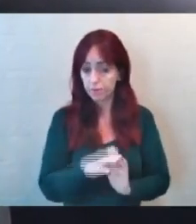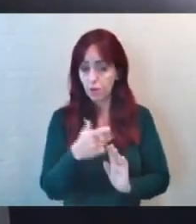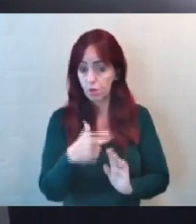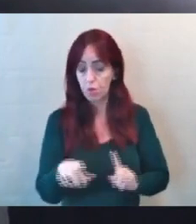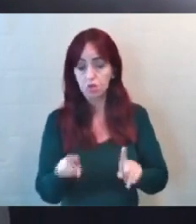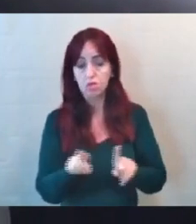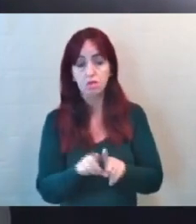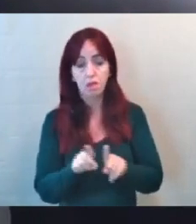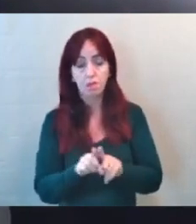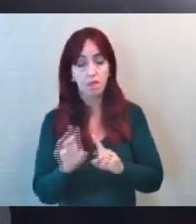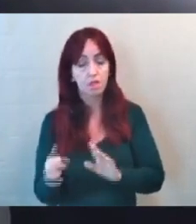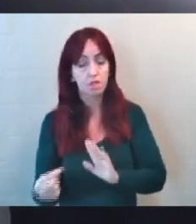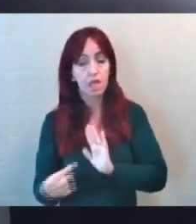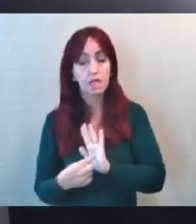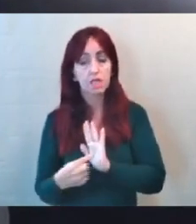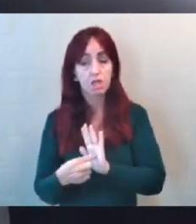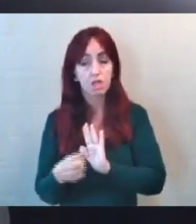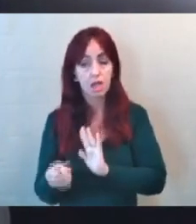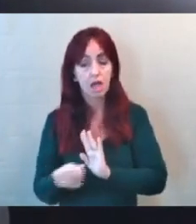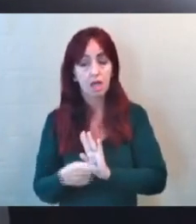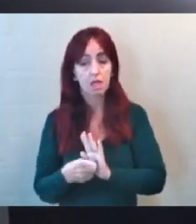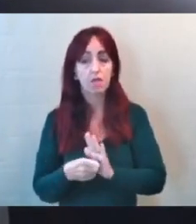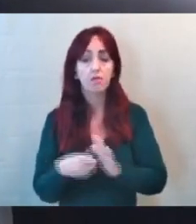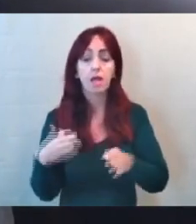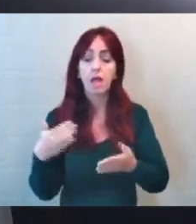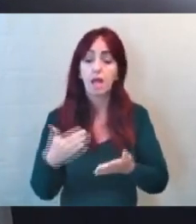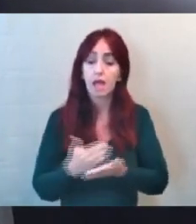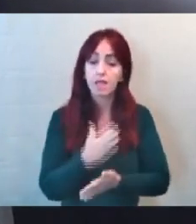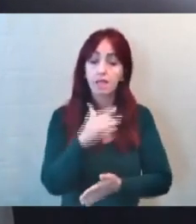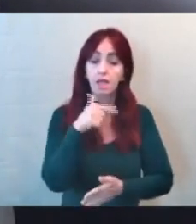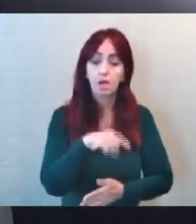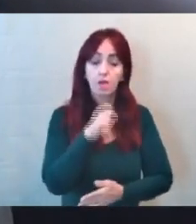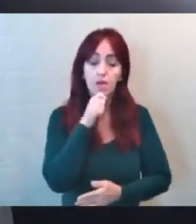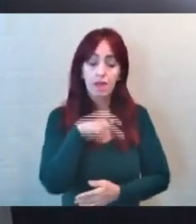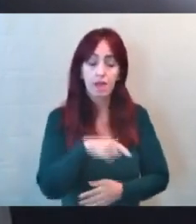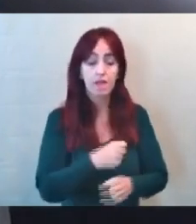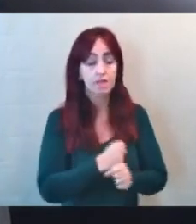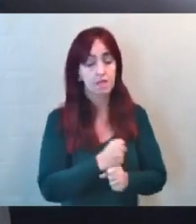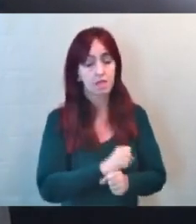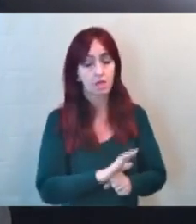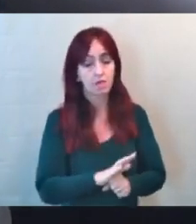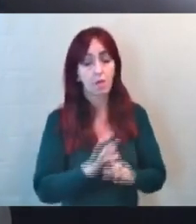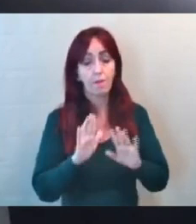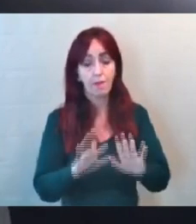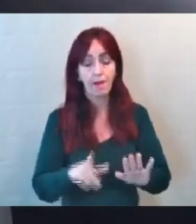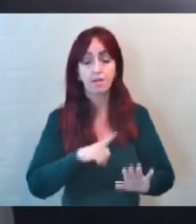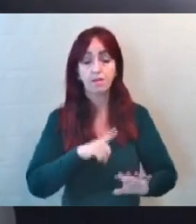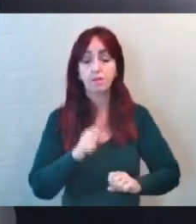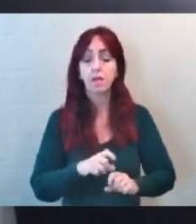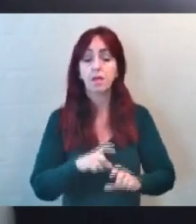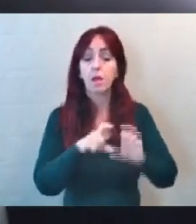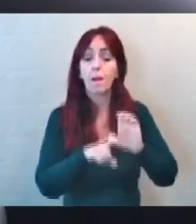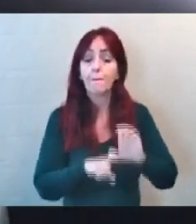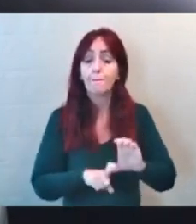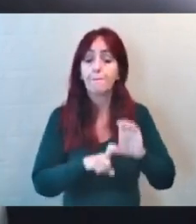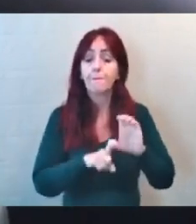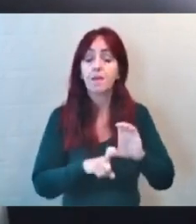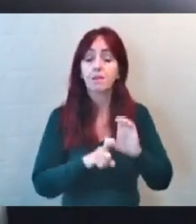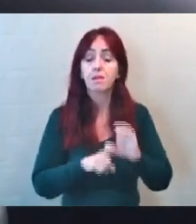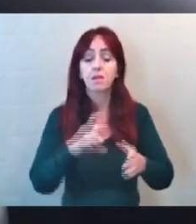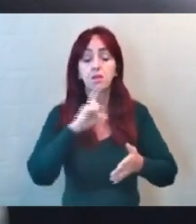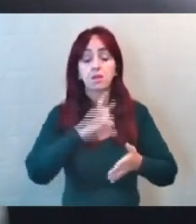eles indicaram que entrarão ainda neste ano, mas há uma pendência de